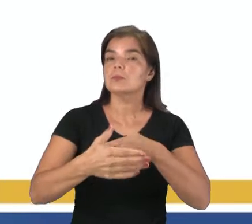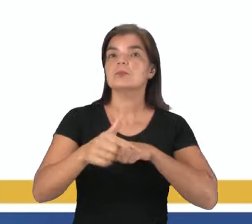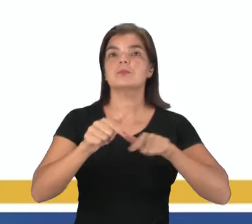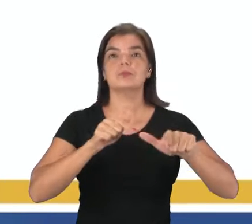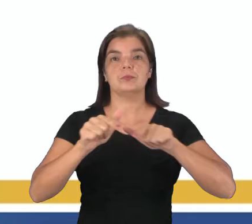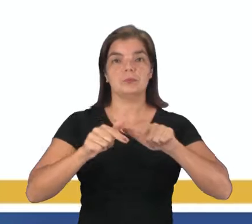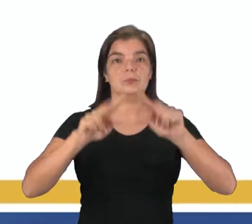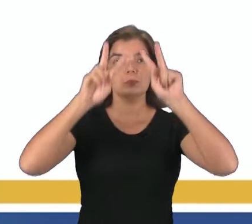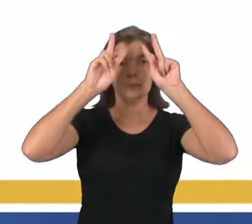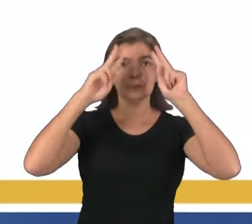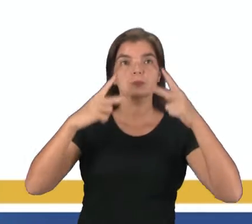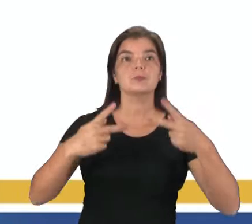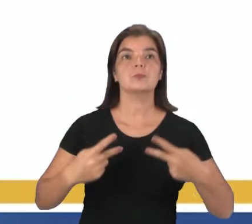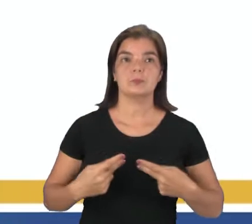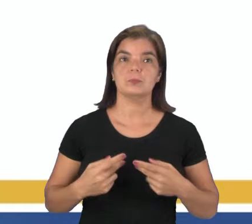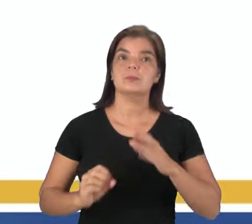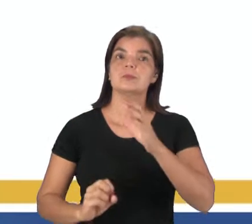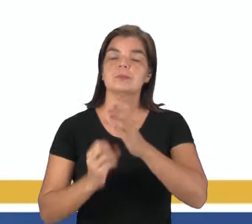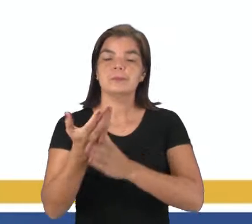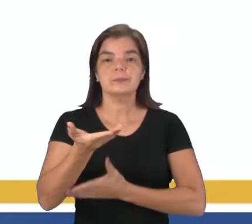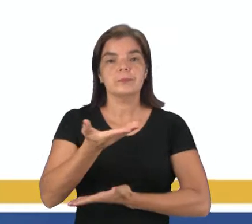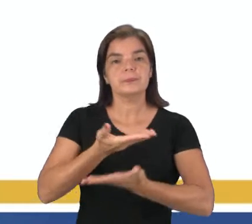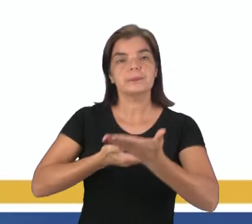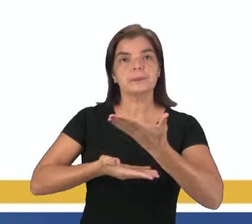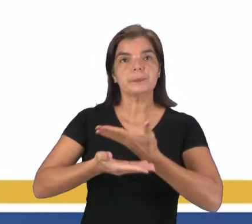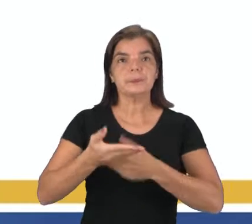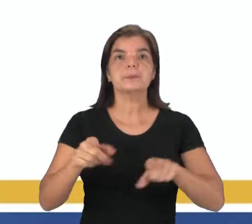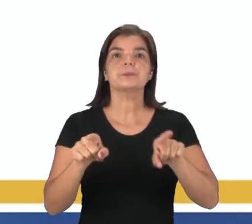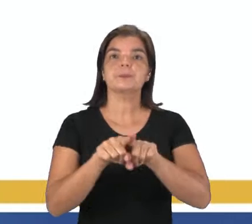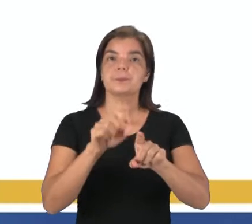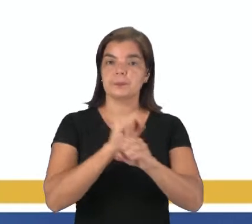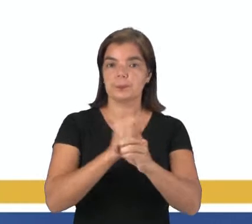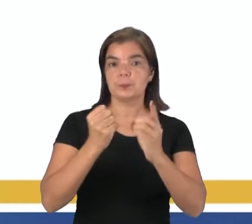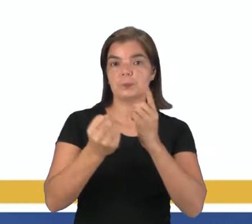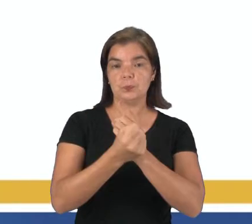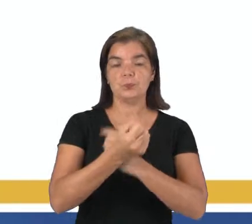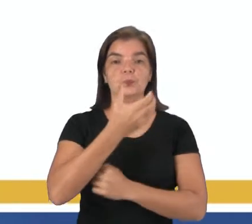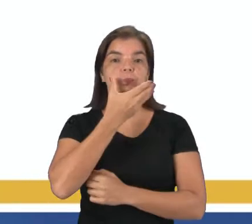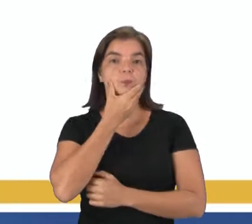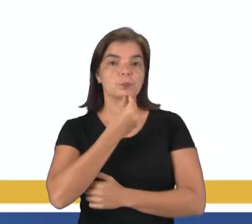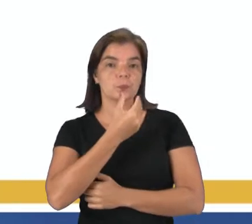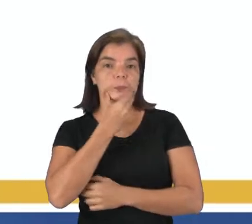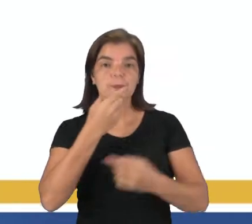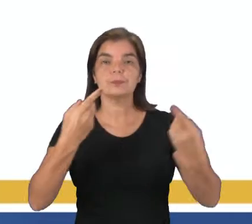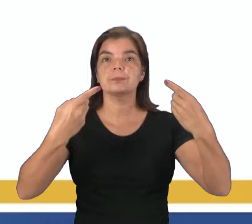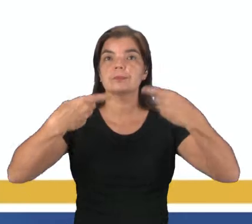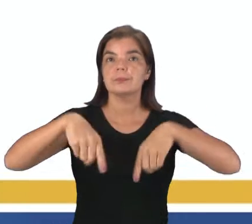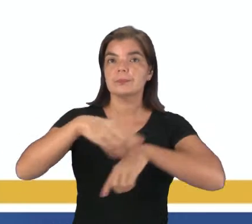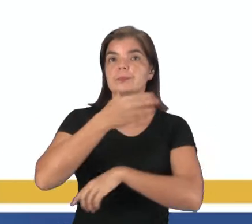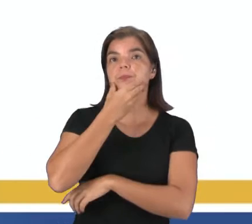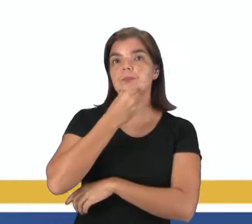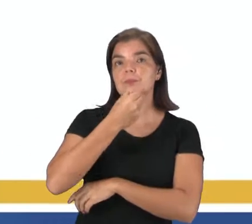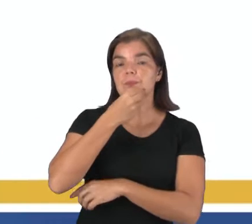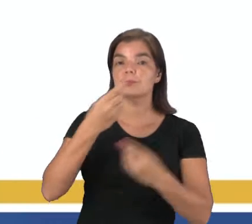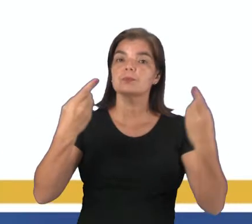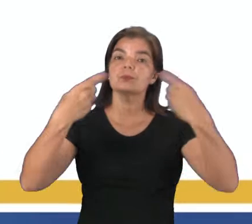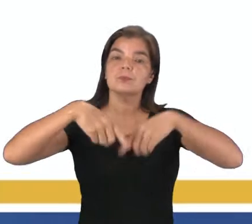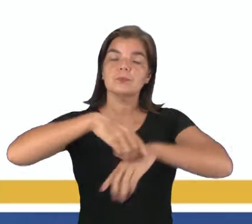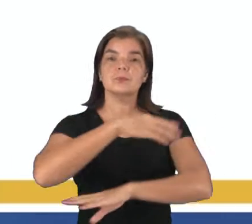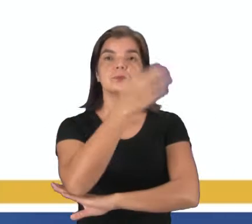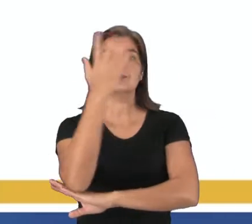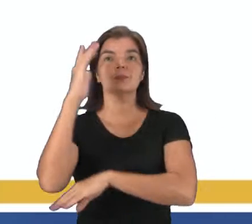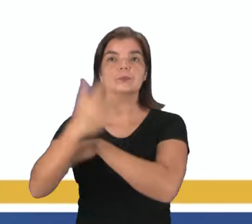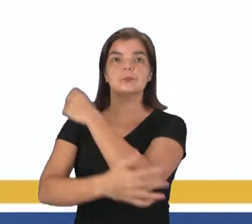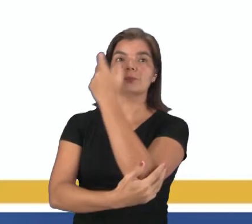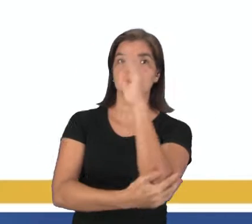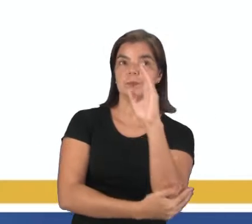são realizadas a partir do trabalho humano, criando assim relações de interdependência social. O homem com o